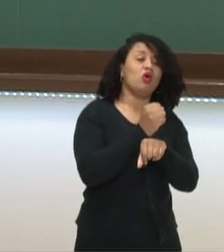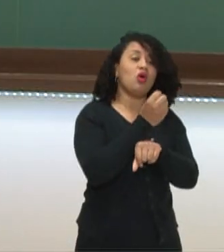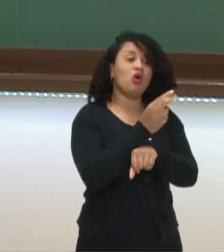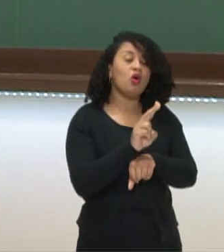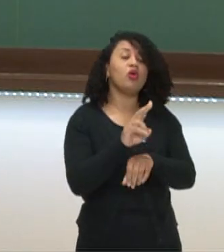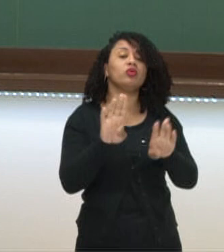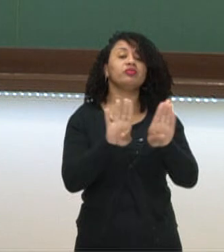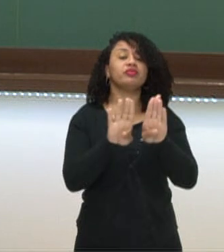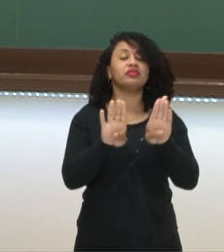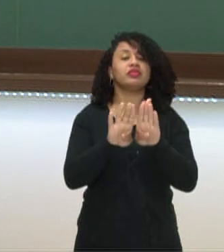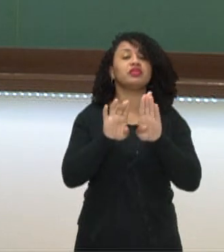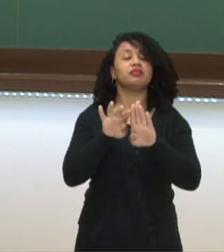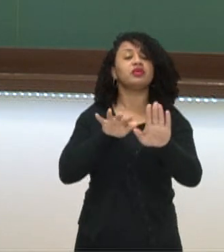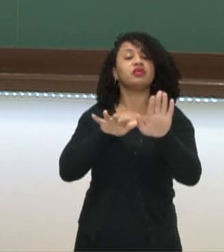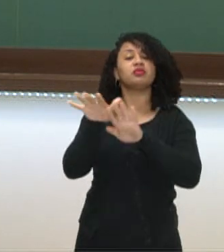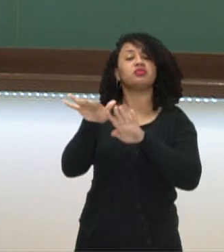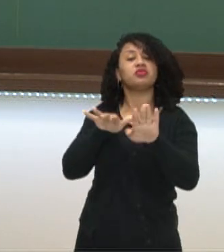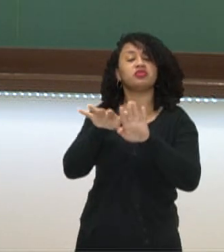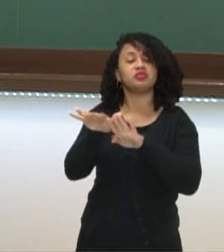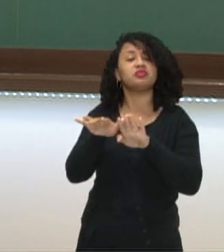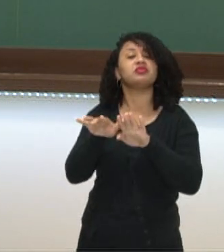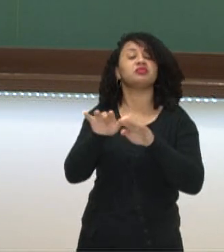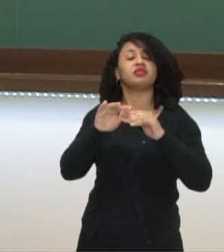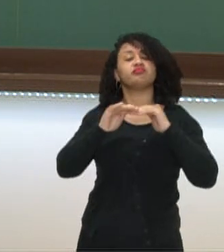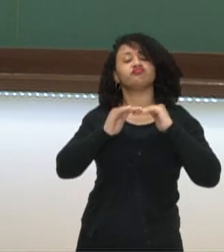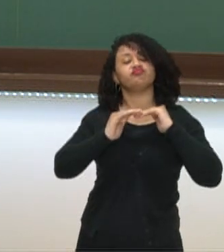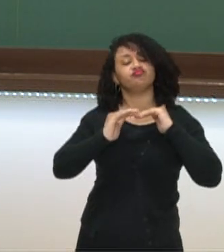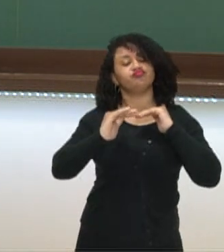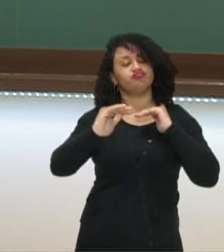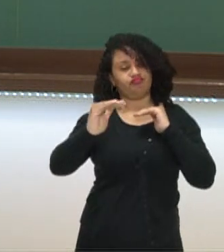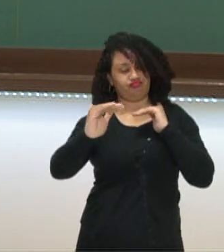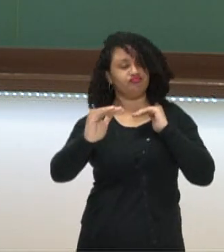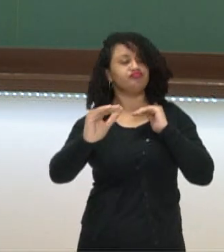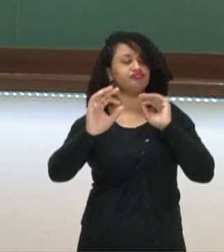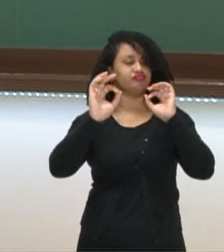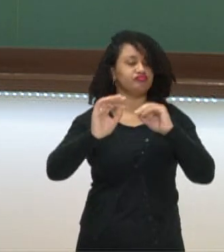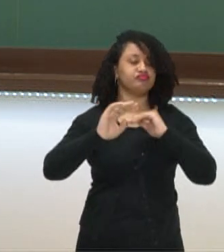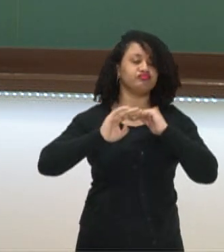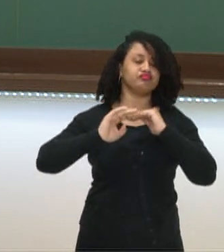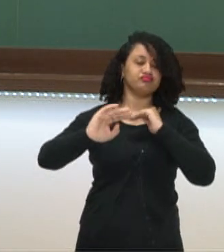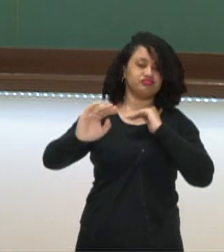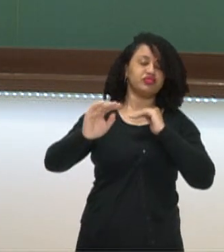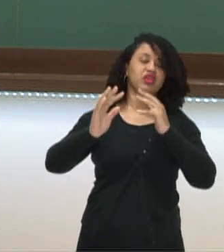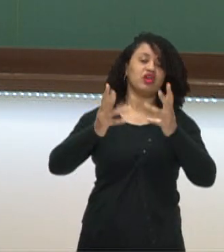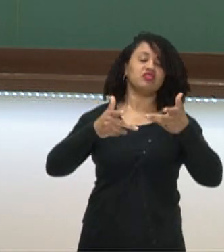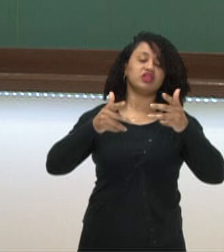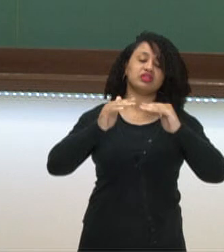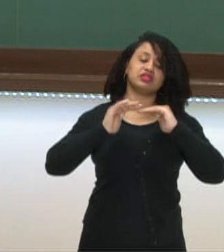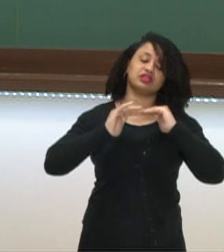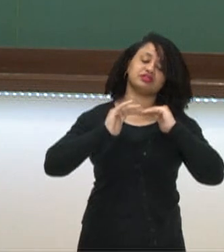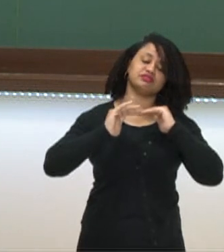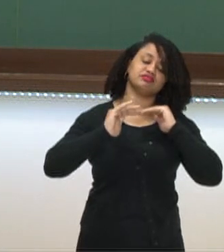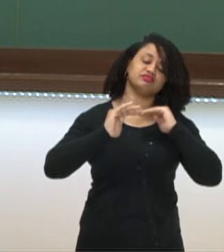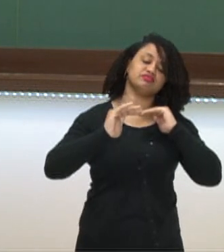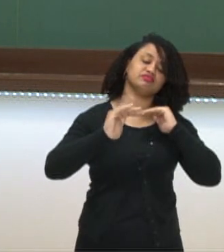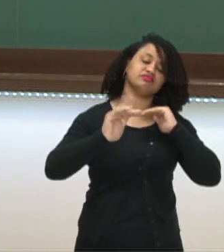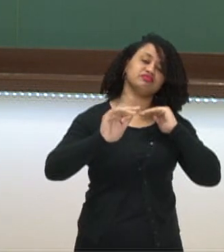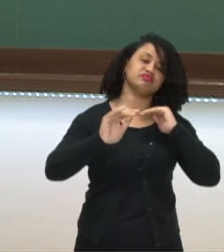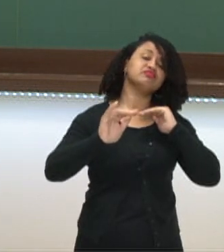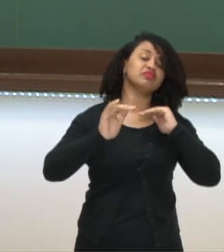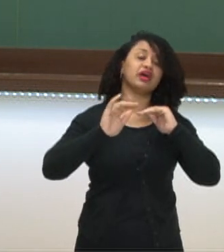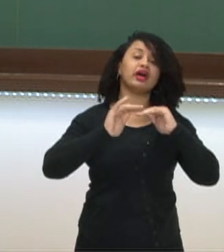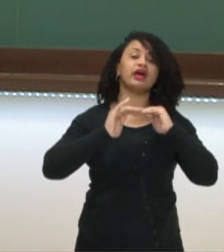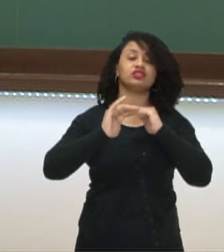tendem a permanecer em movimento retilíneo e uniforme, ou seja, velocidade constante e